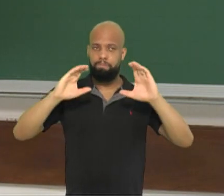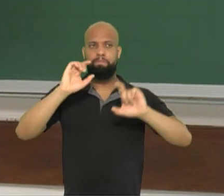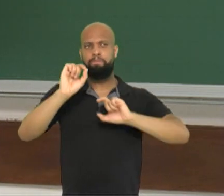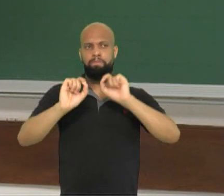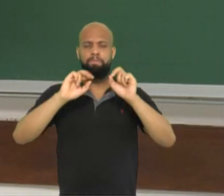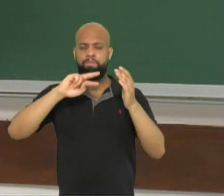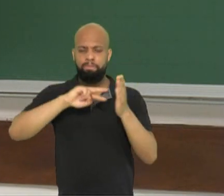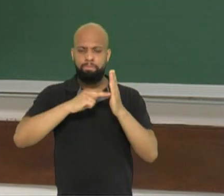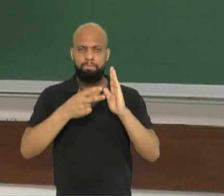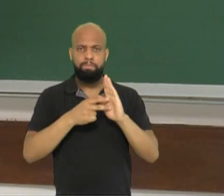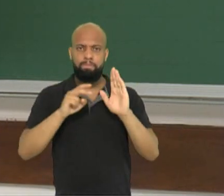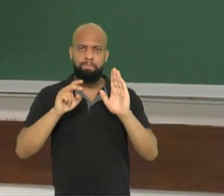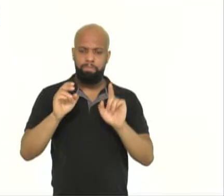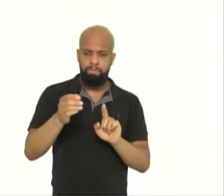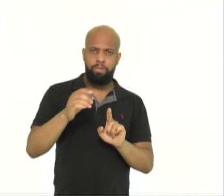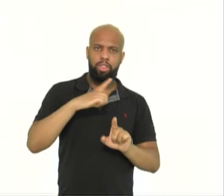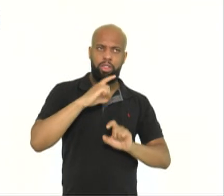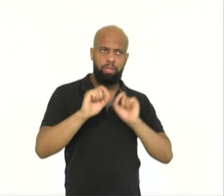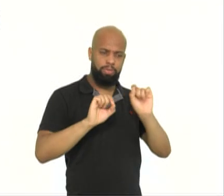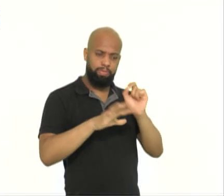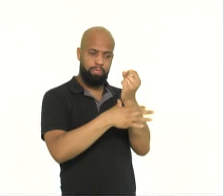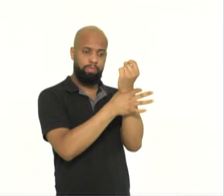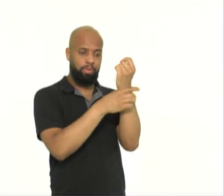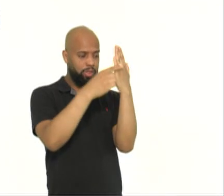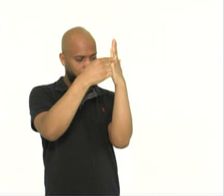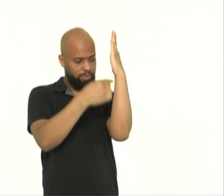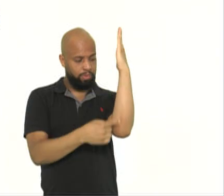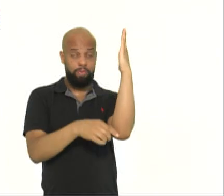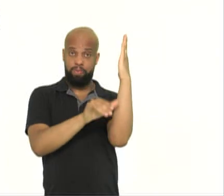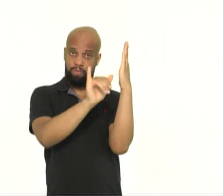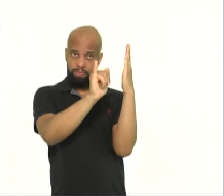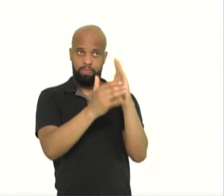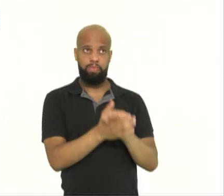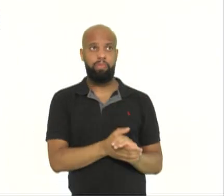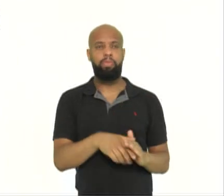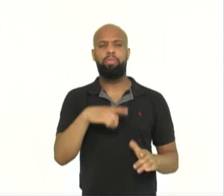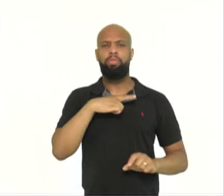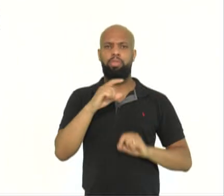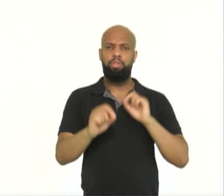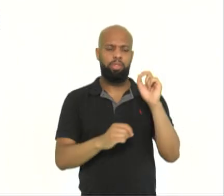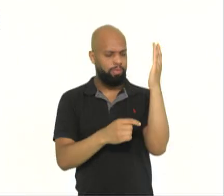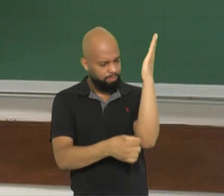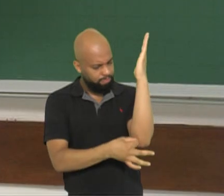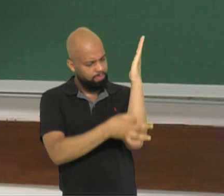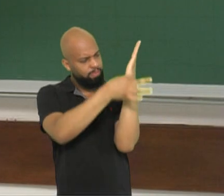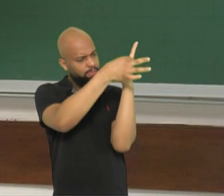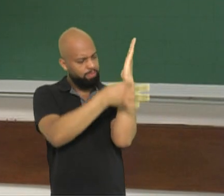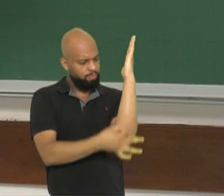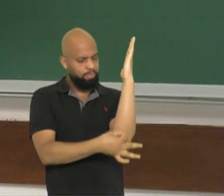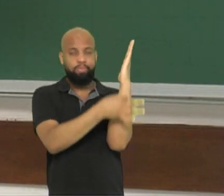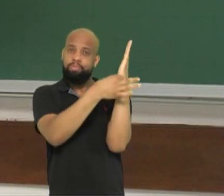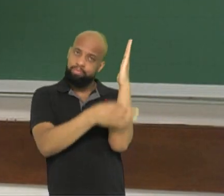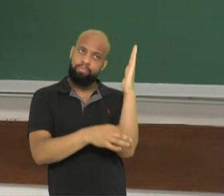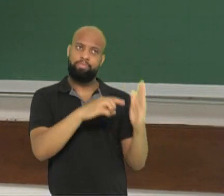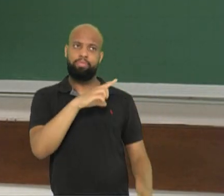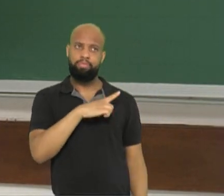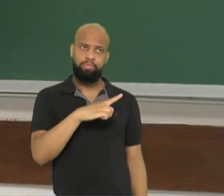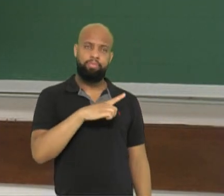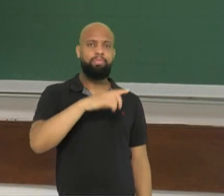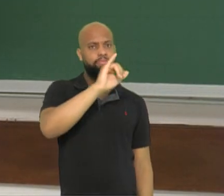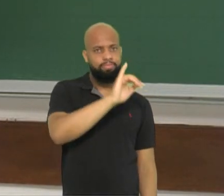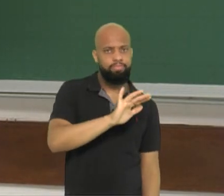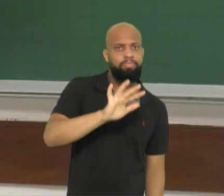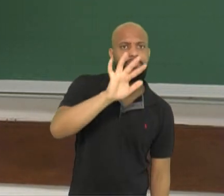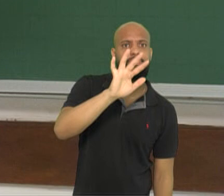essa, a garantia aqui no eixo y. Então, até que altura a gente tem da